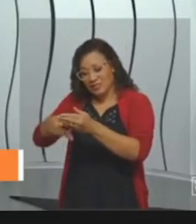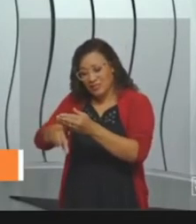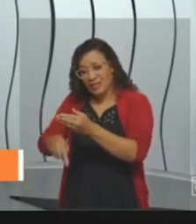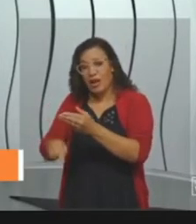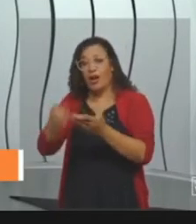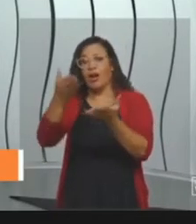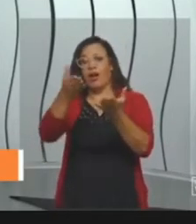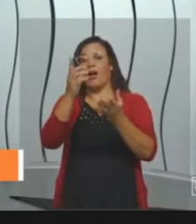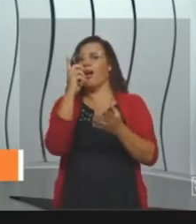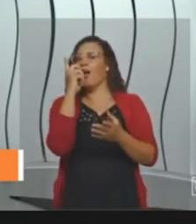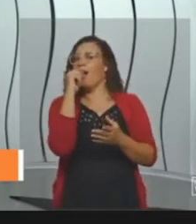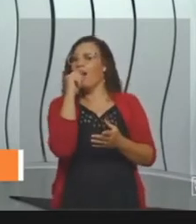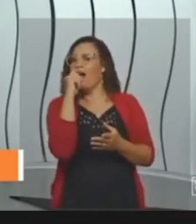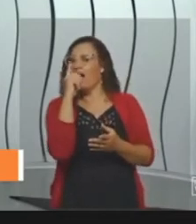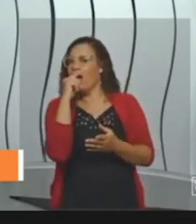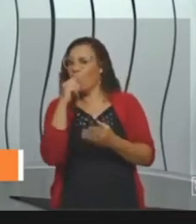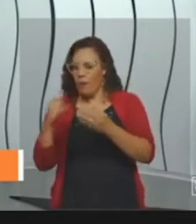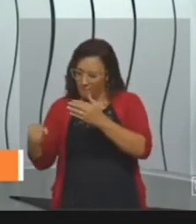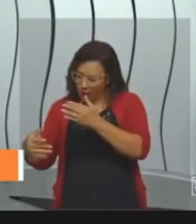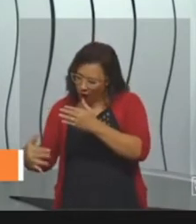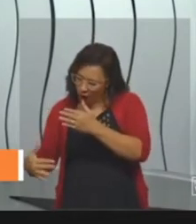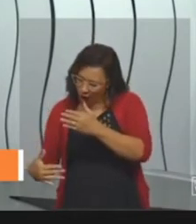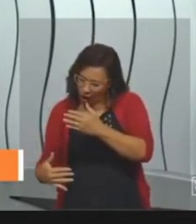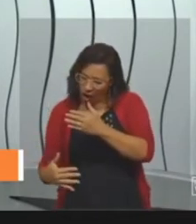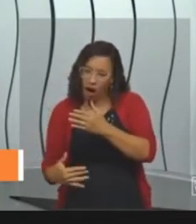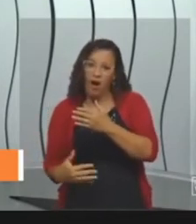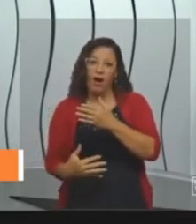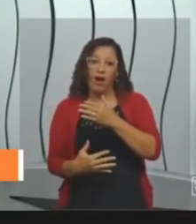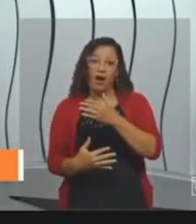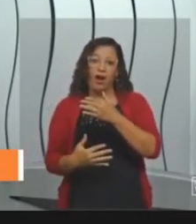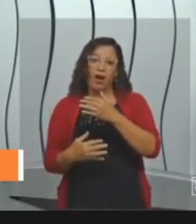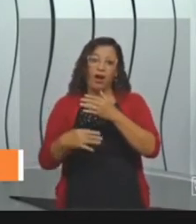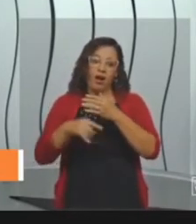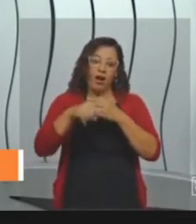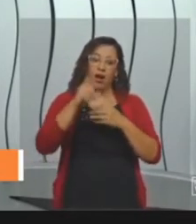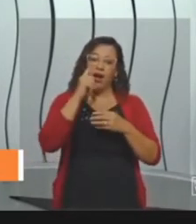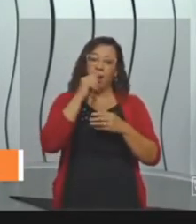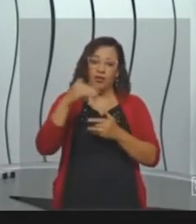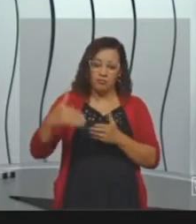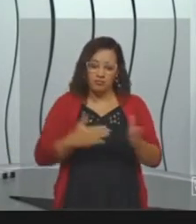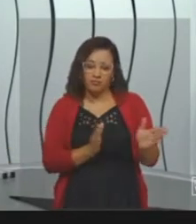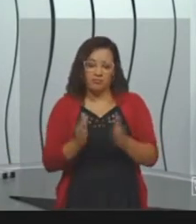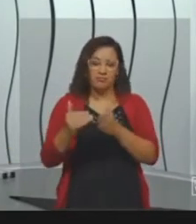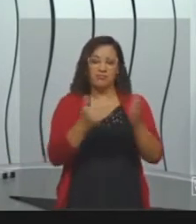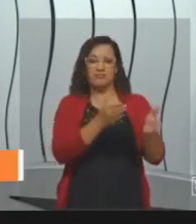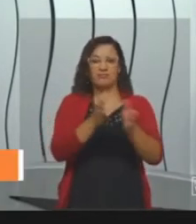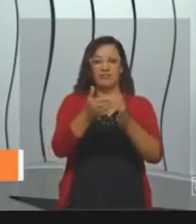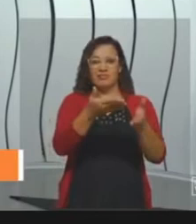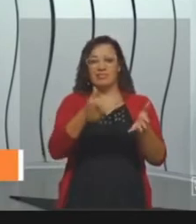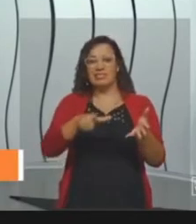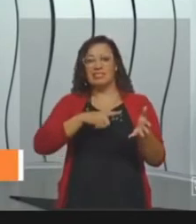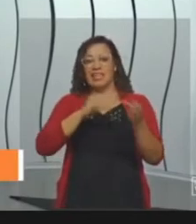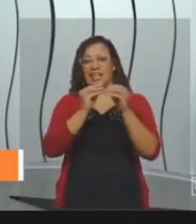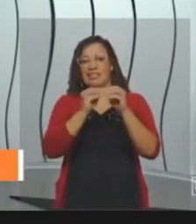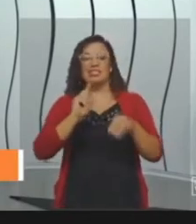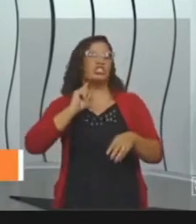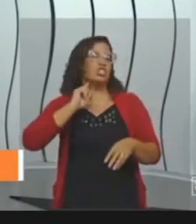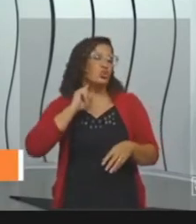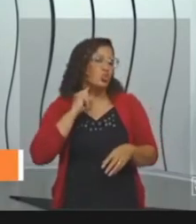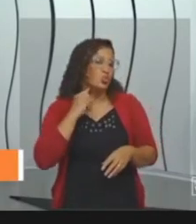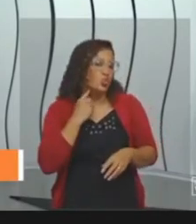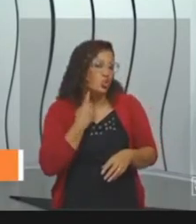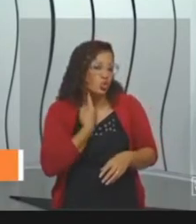água subterrânea e depois até parar nos rios, contaminando a água subterrânea, contaminando os rios